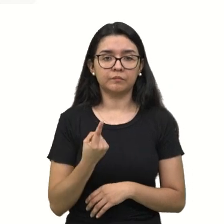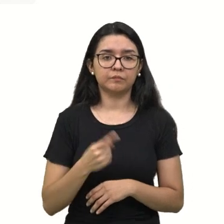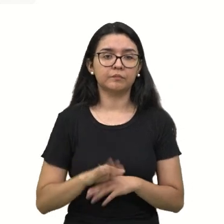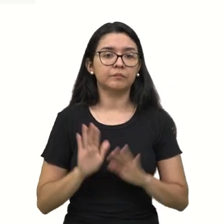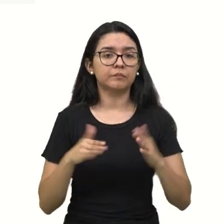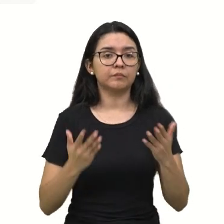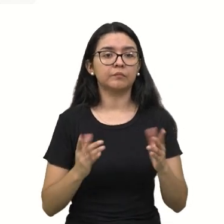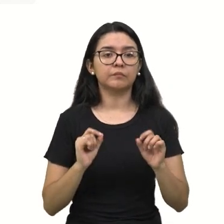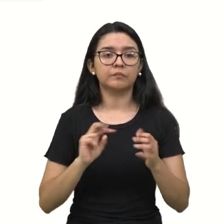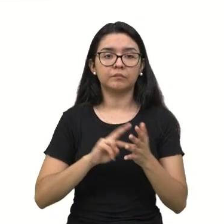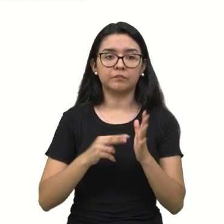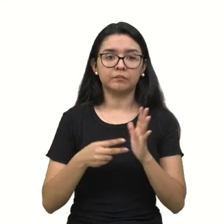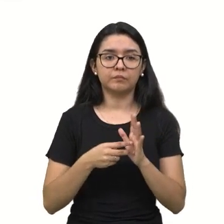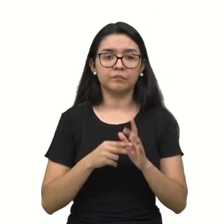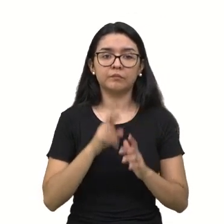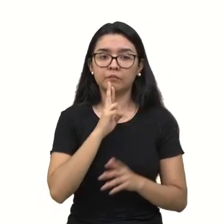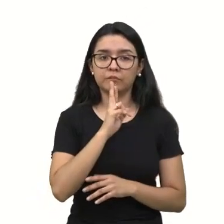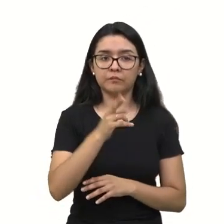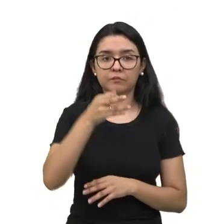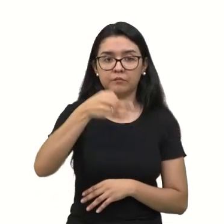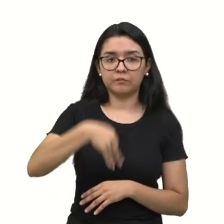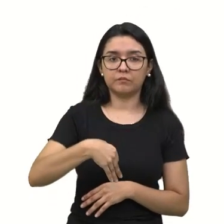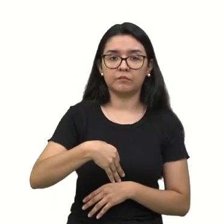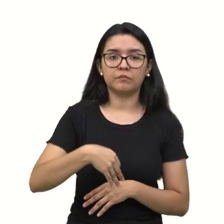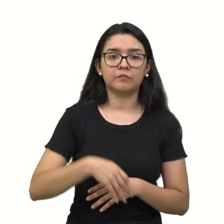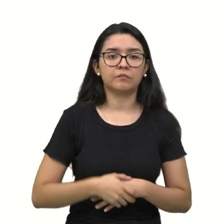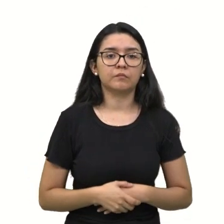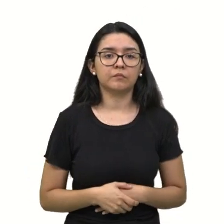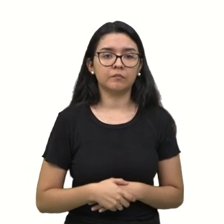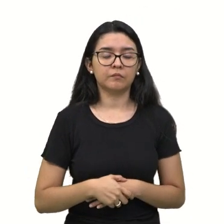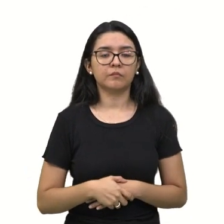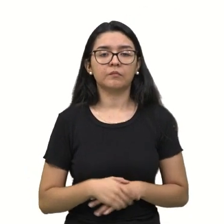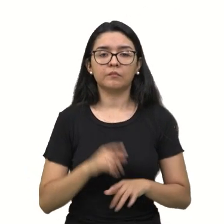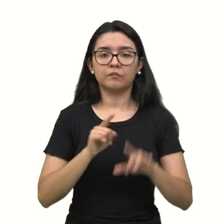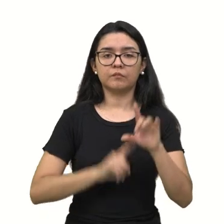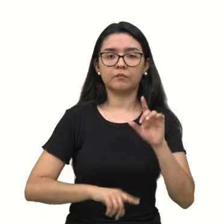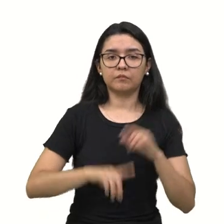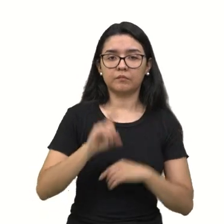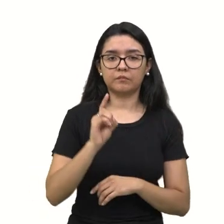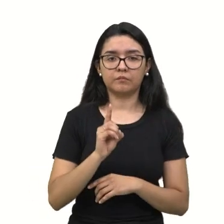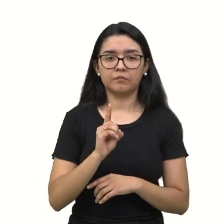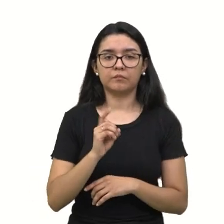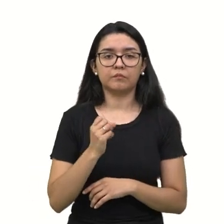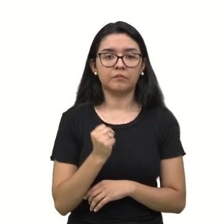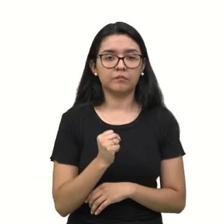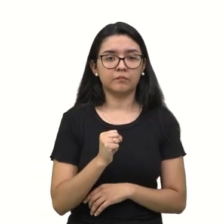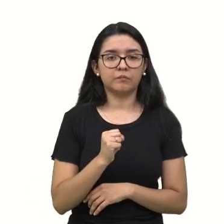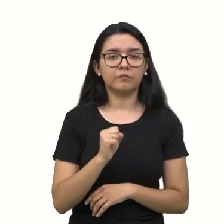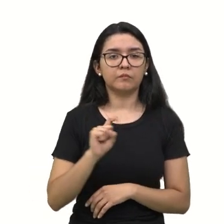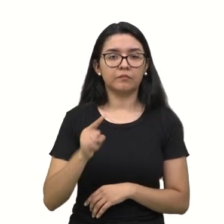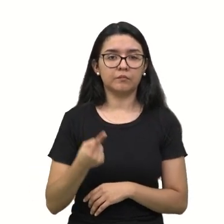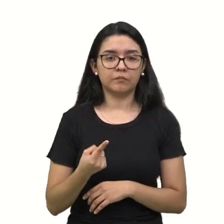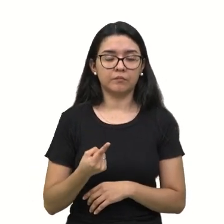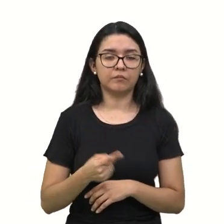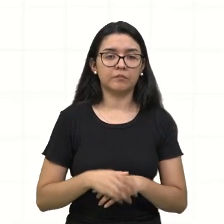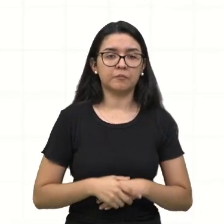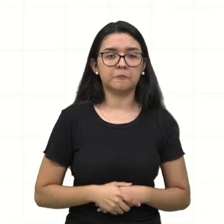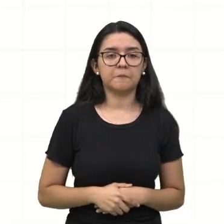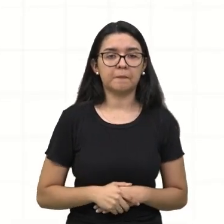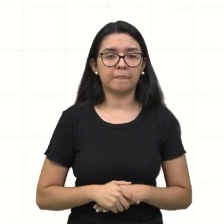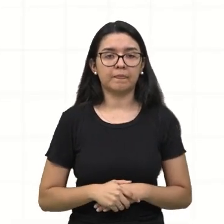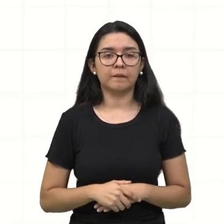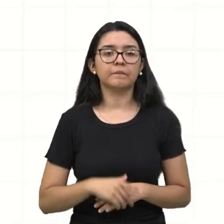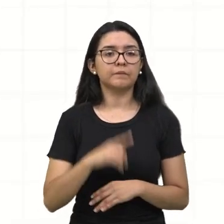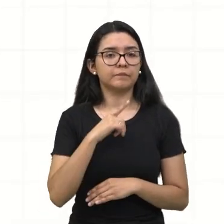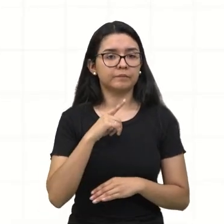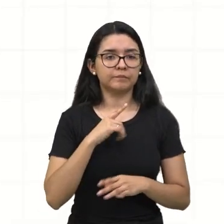seja, a alternativa correta aqui seria o quê? A letra D, né? Temos aqui o nosso passo